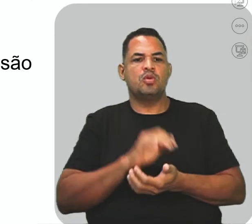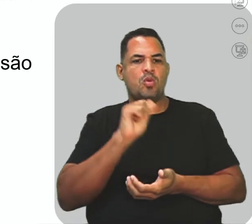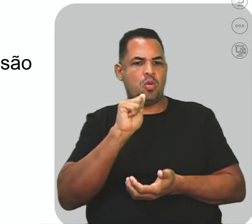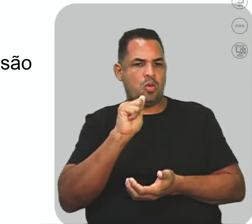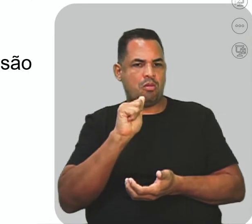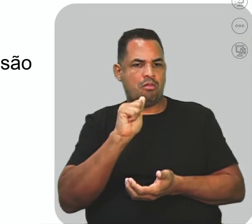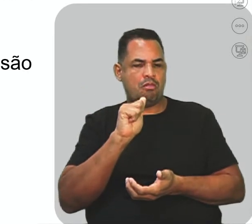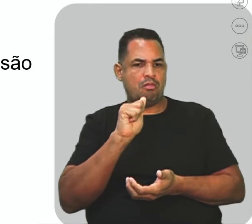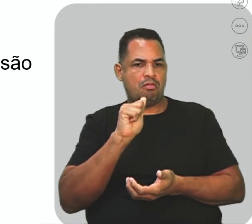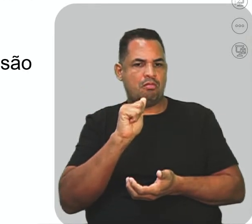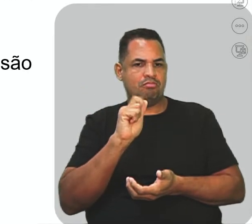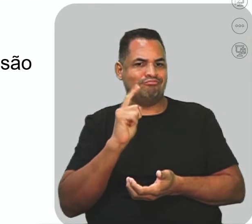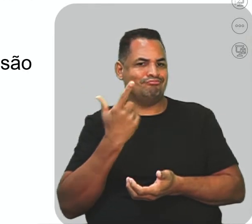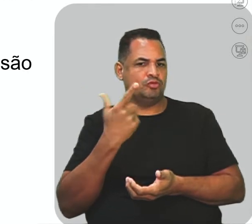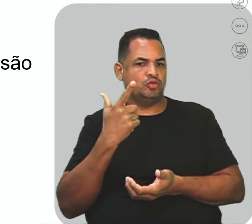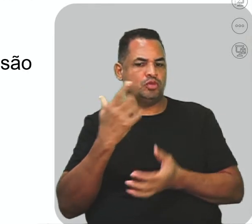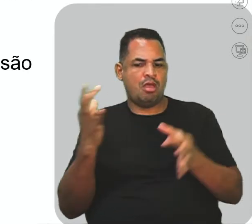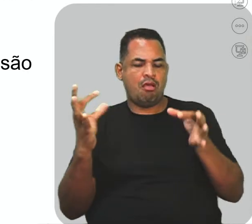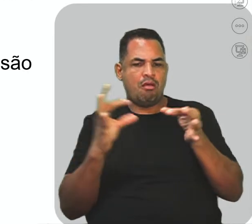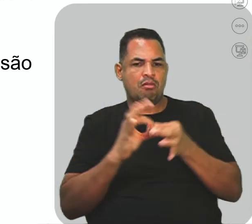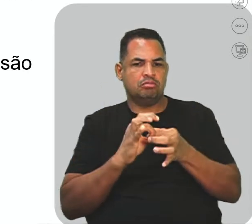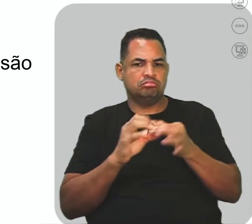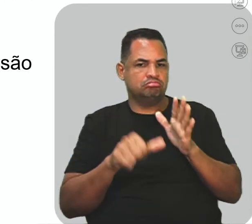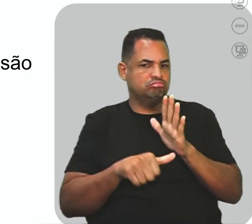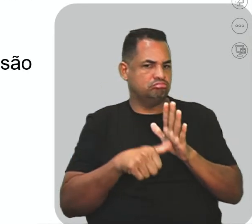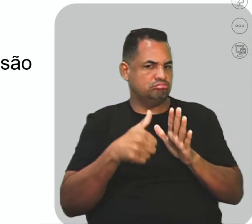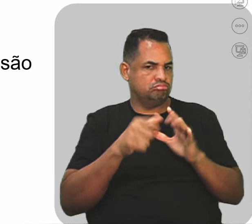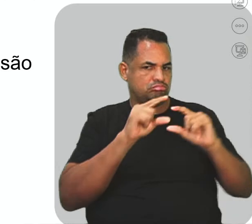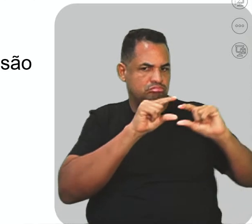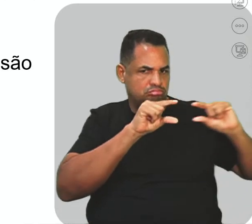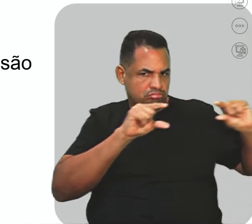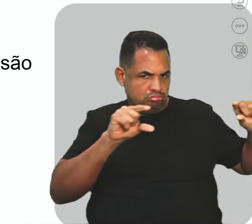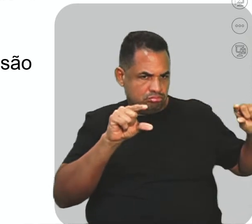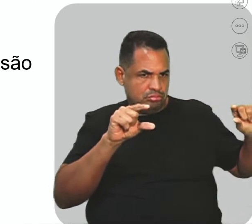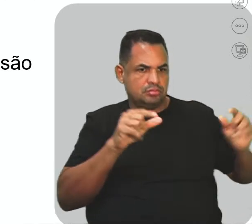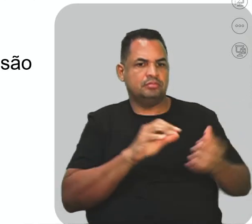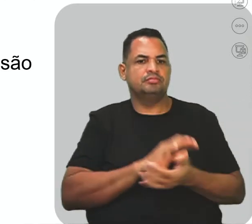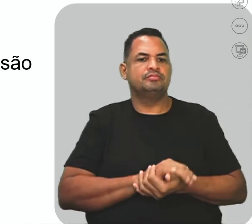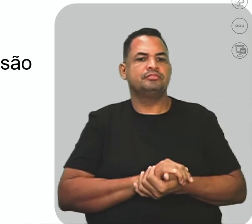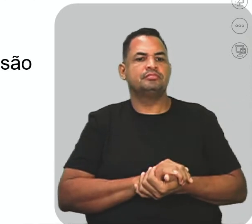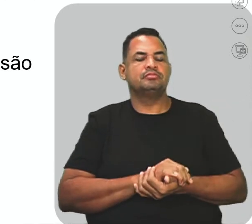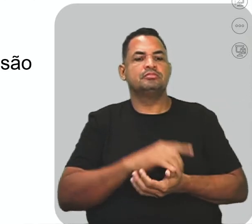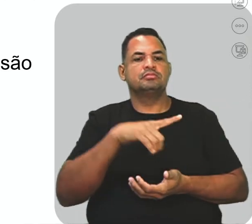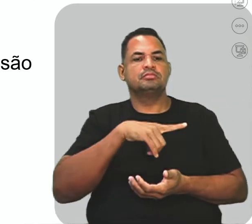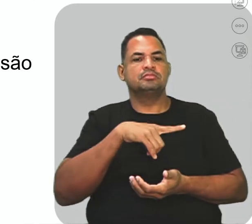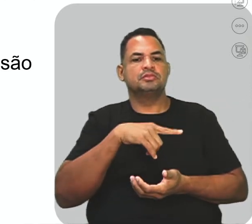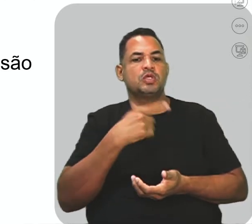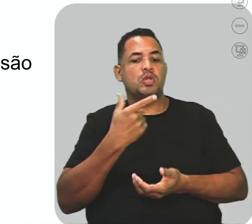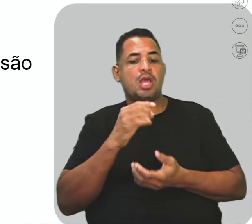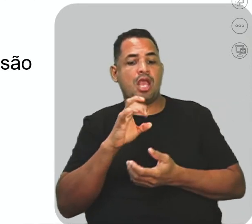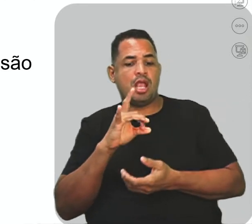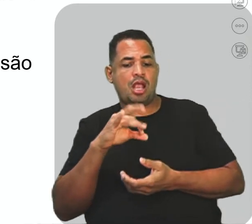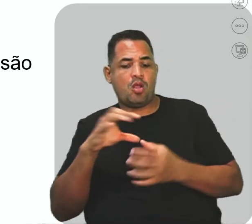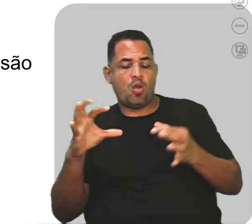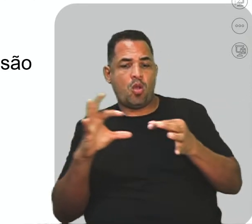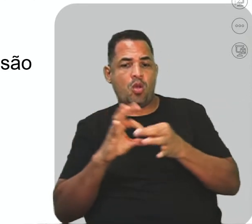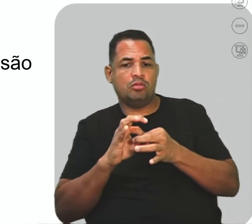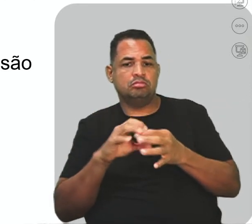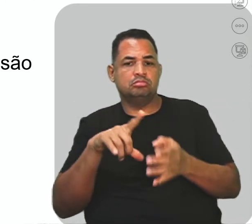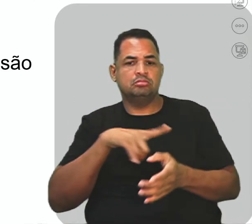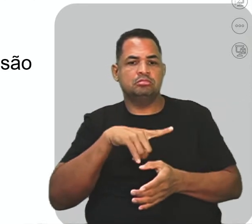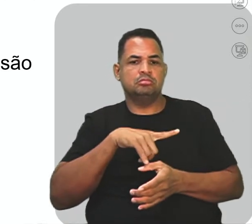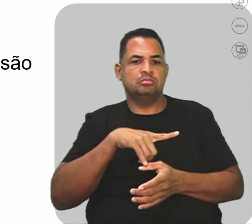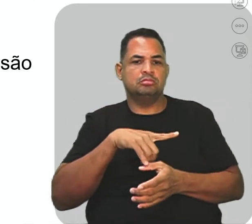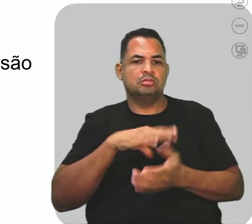A, não há conjunção no primeiro período. Ou seja, se não tem conjunção, nós temos